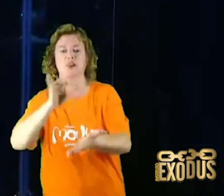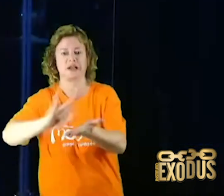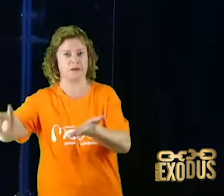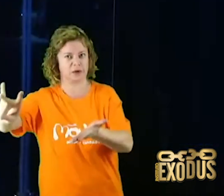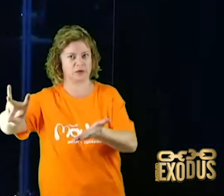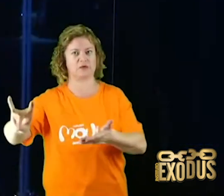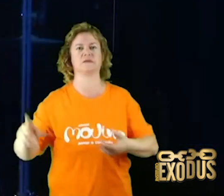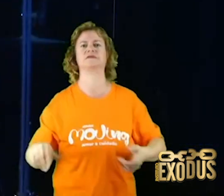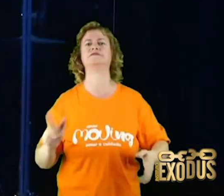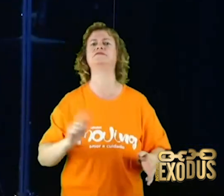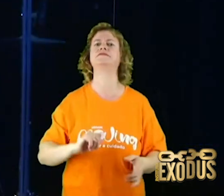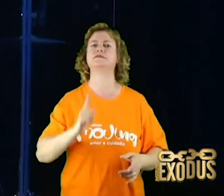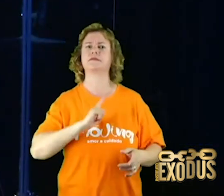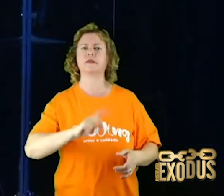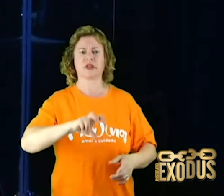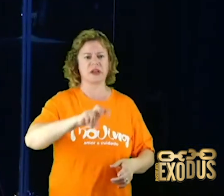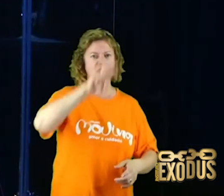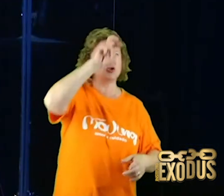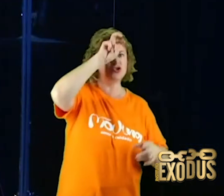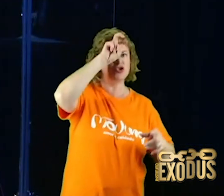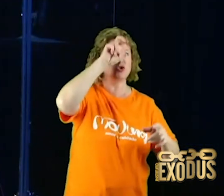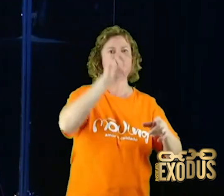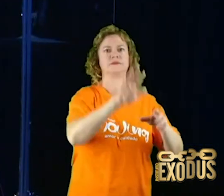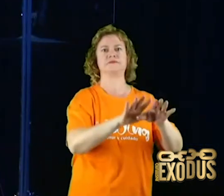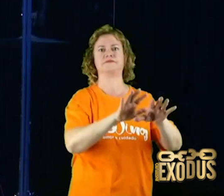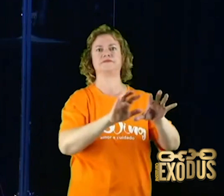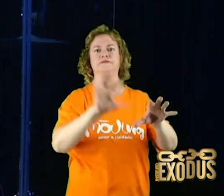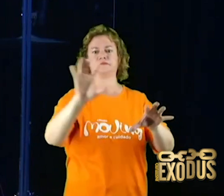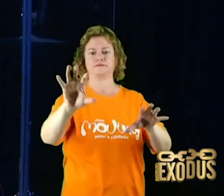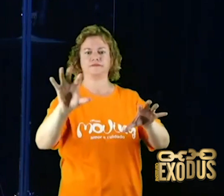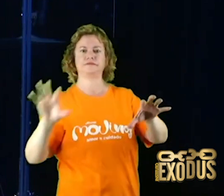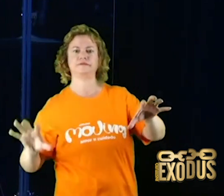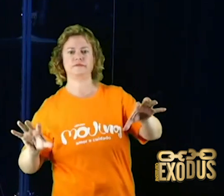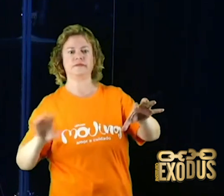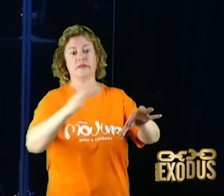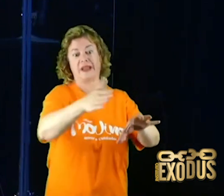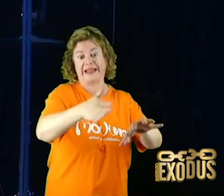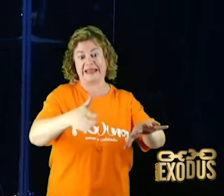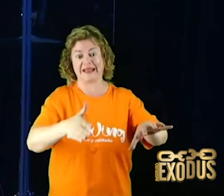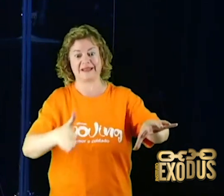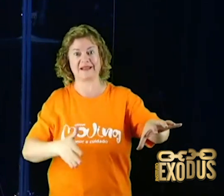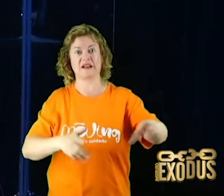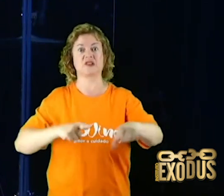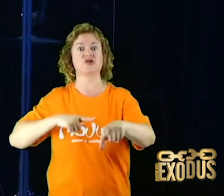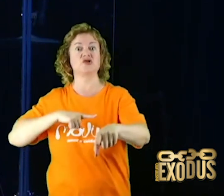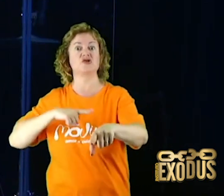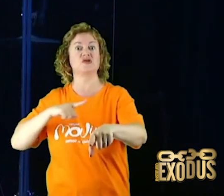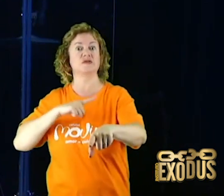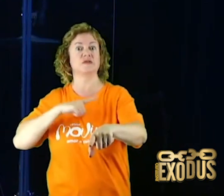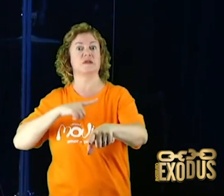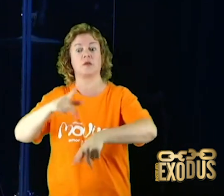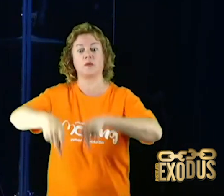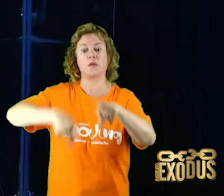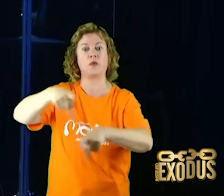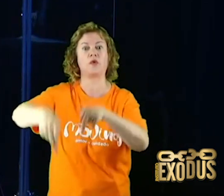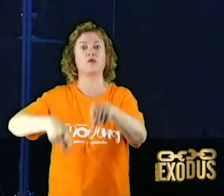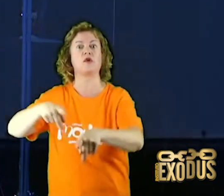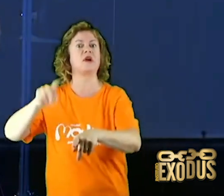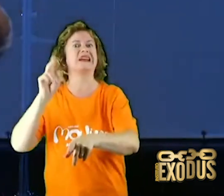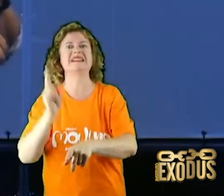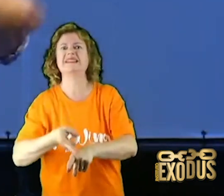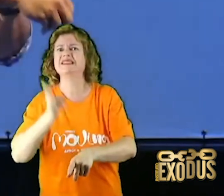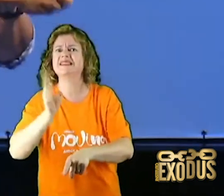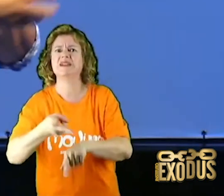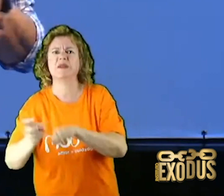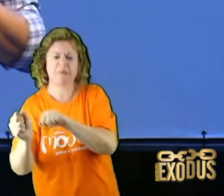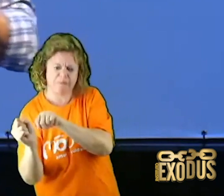fronteira entre o Egito, a Jordânia, Israel e a Arábia Saudita. Era um povo que invadia ali Israel, empobreceu.